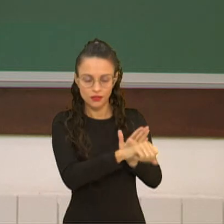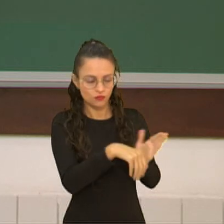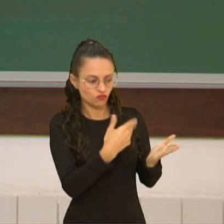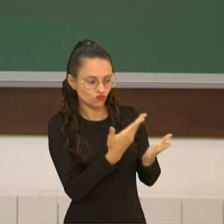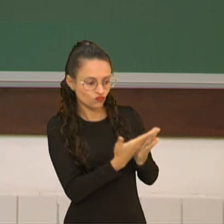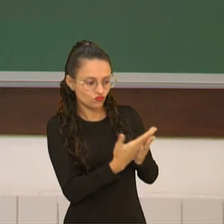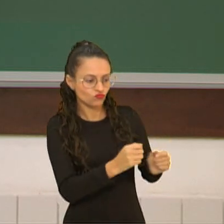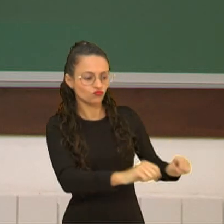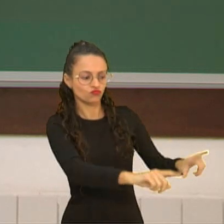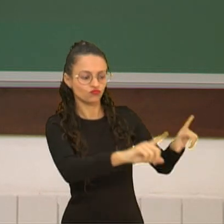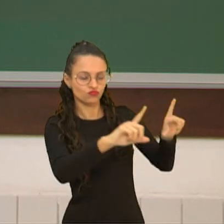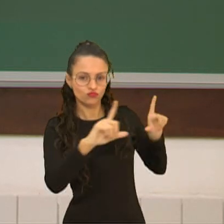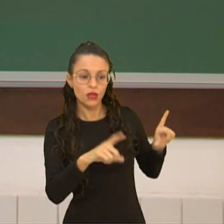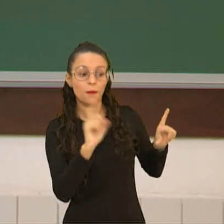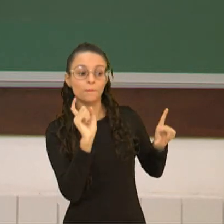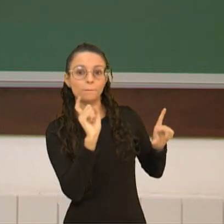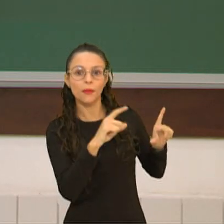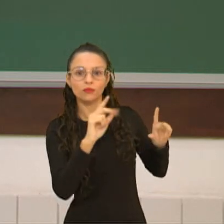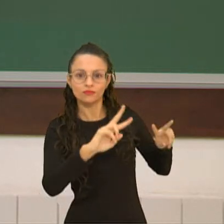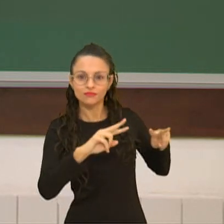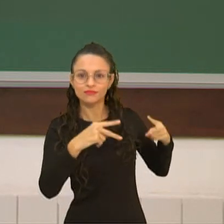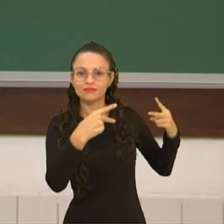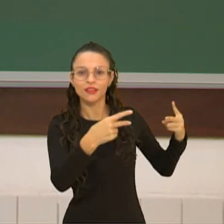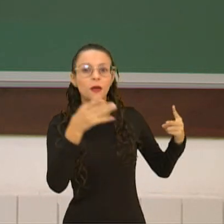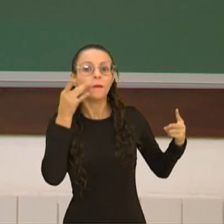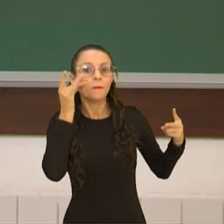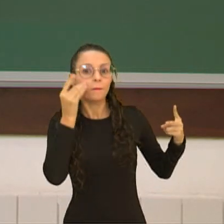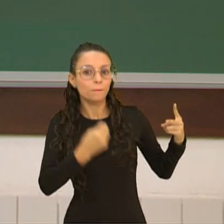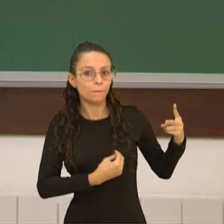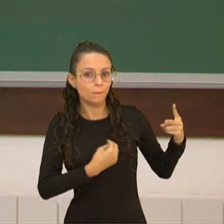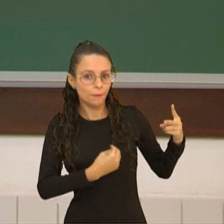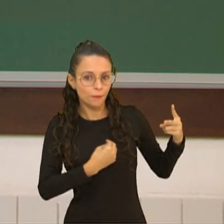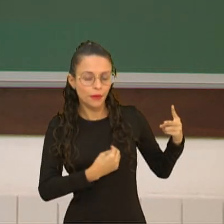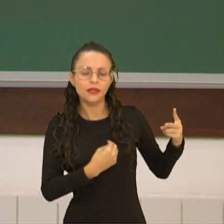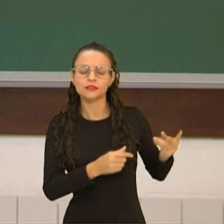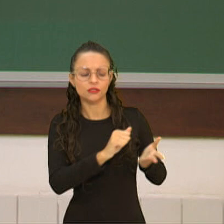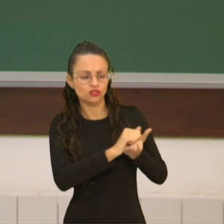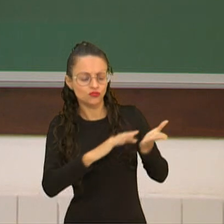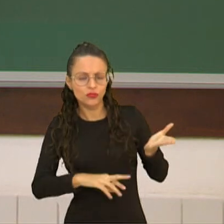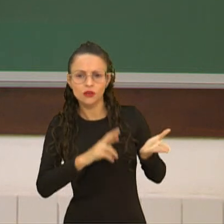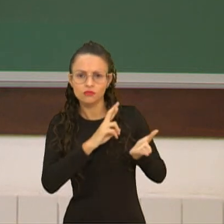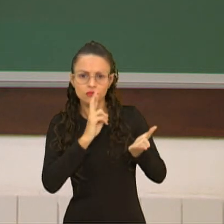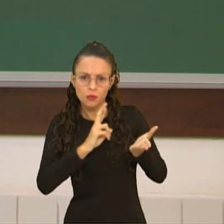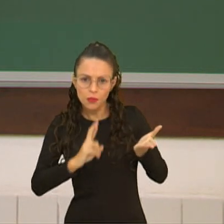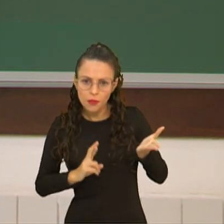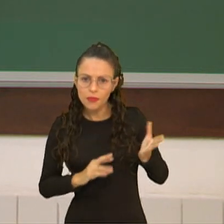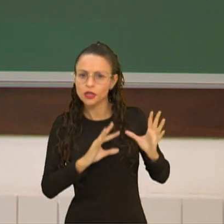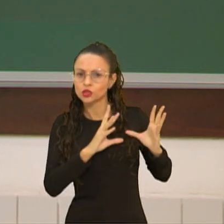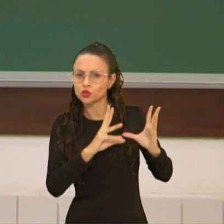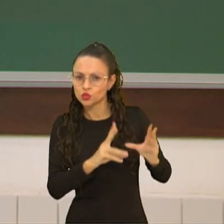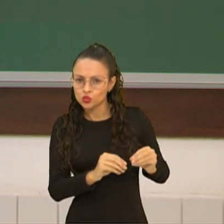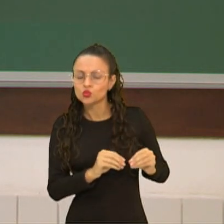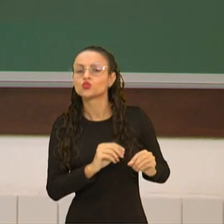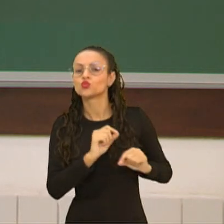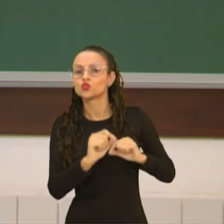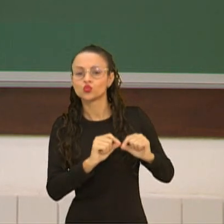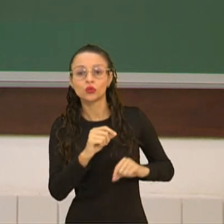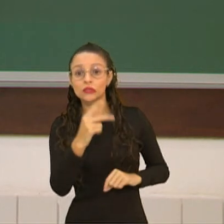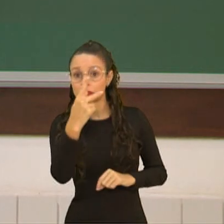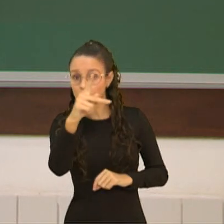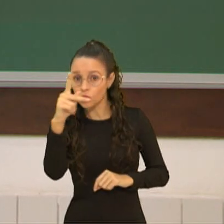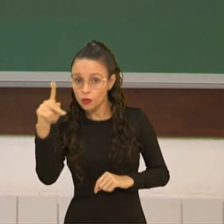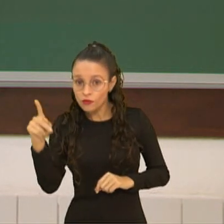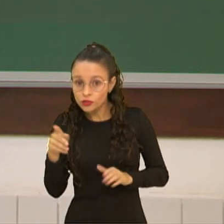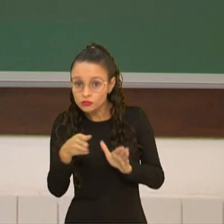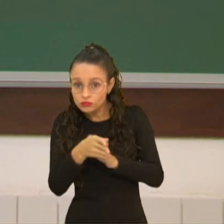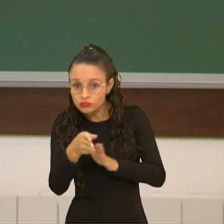clicar lá no link net confirmação da sua presença deixar as suas atividades em dia acatar as solicitações dos seus